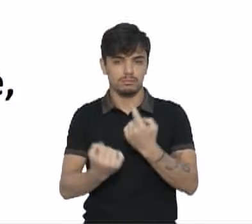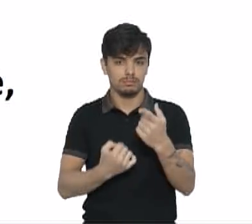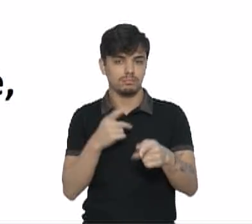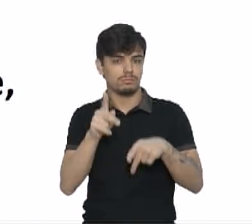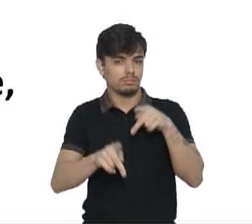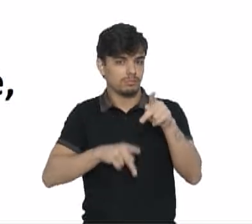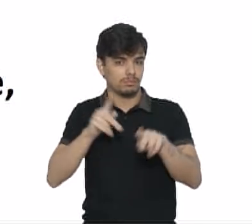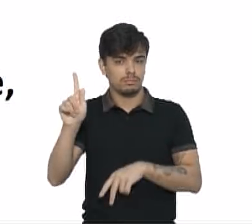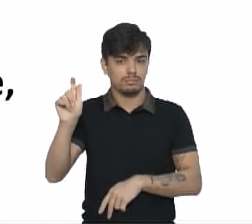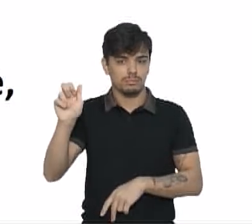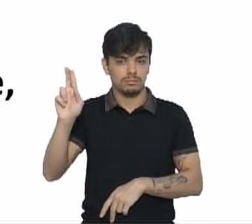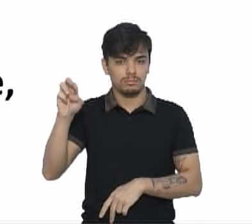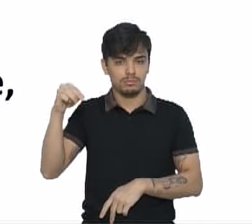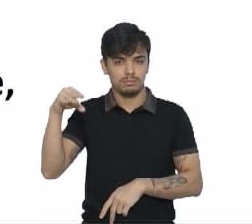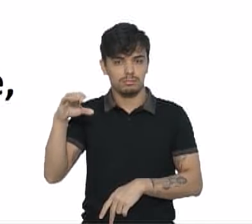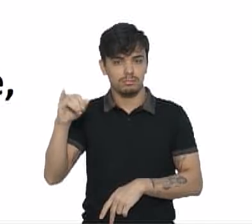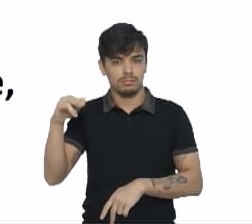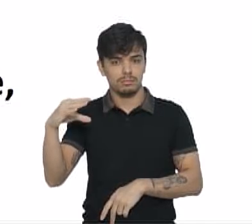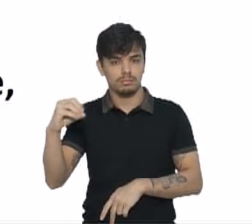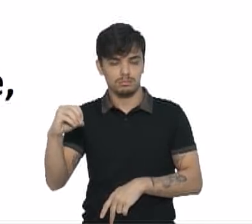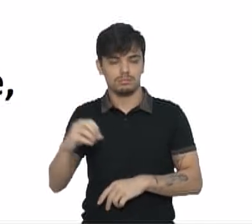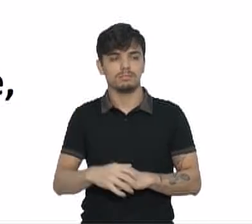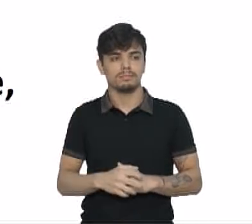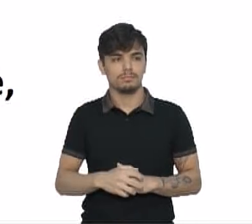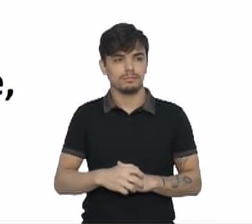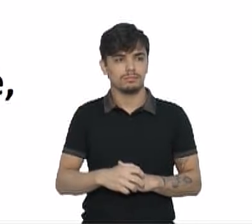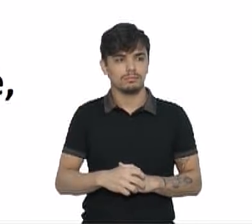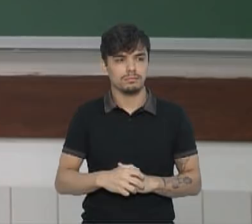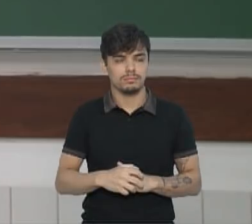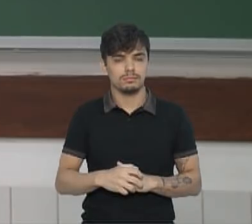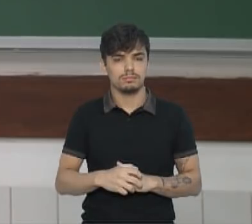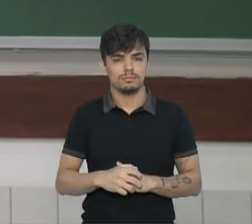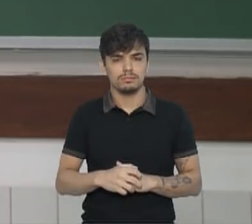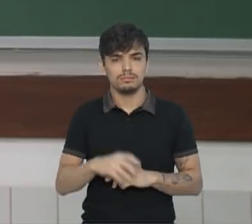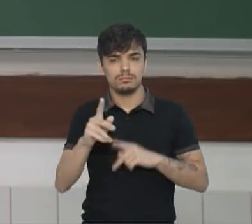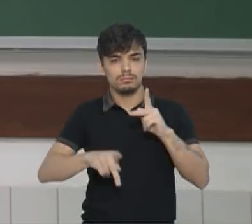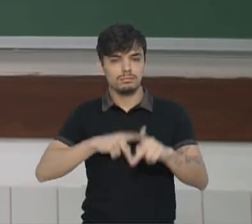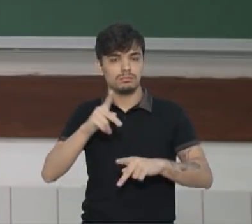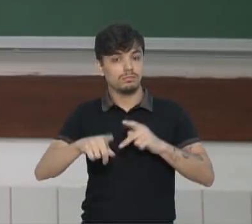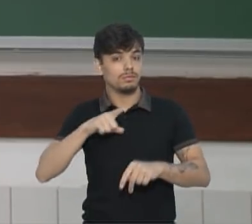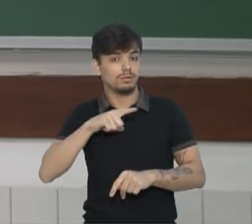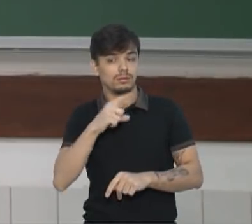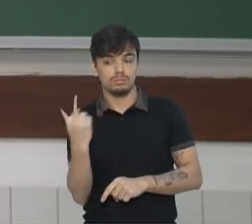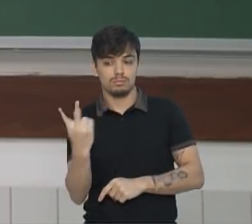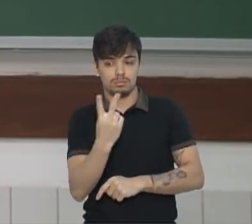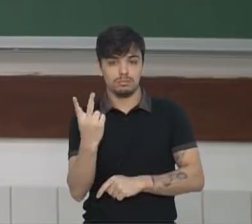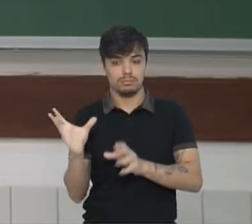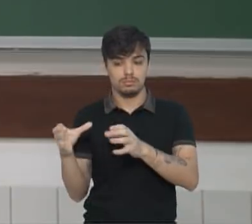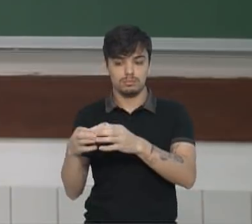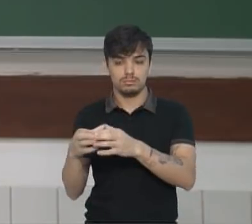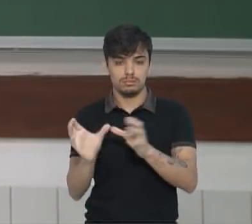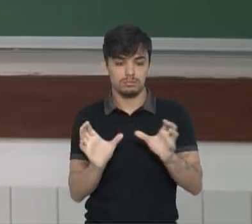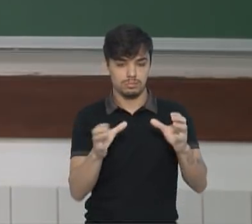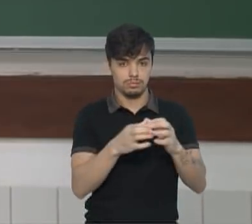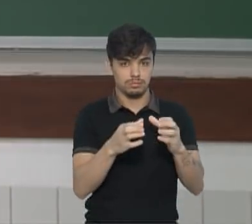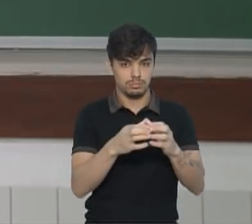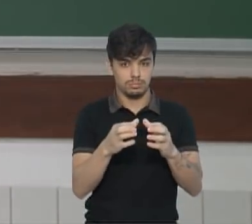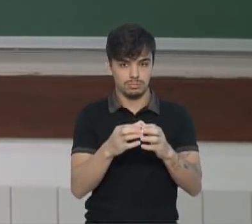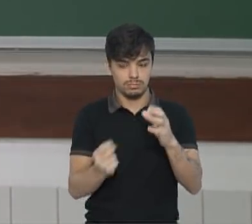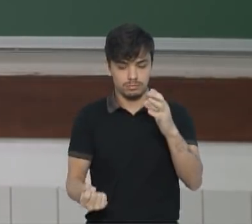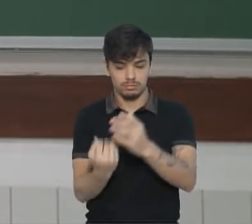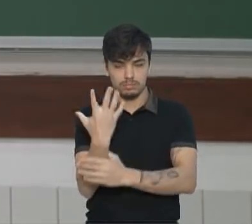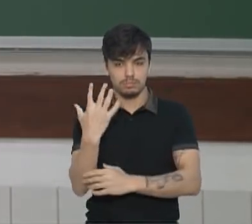germânicos que a gente tem. Dos godos, a gente vai ter 2 grupos que vão se formar, visigodos e ostrogodos,